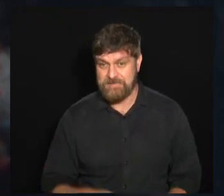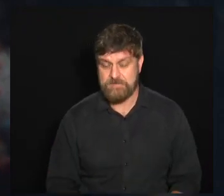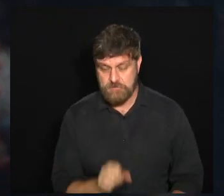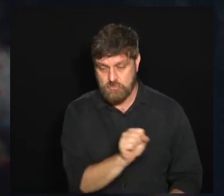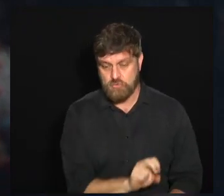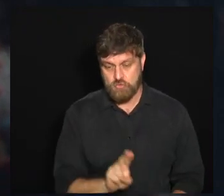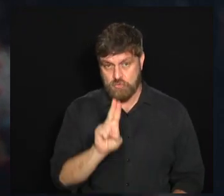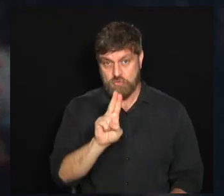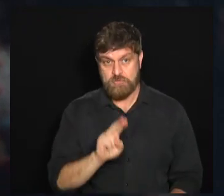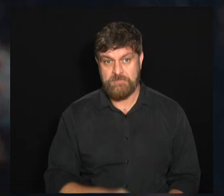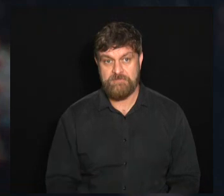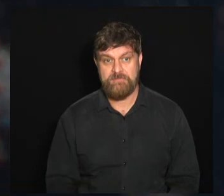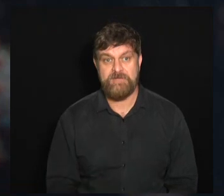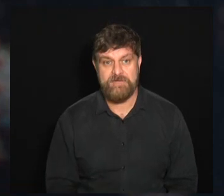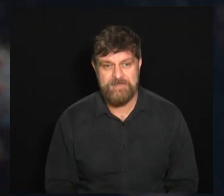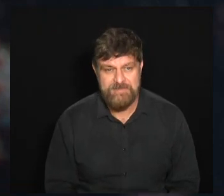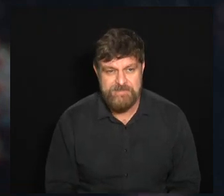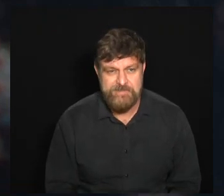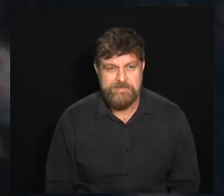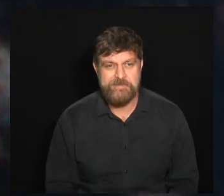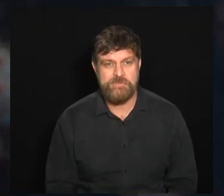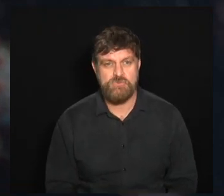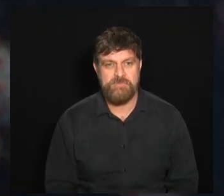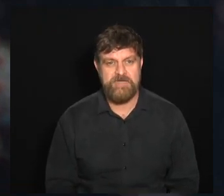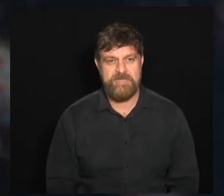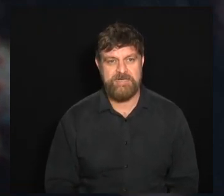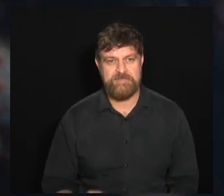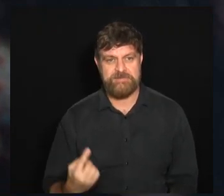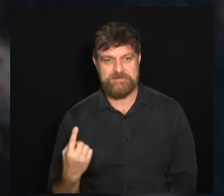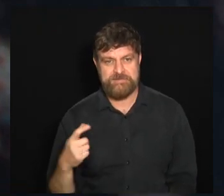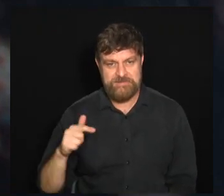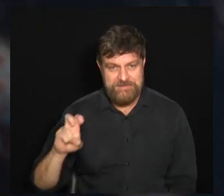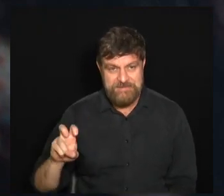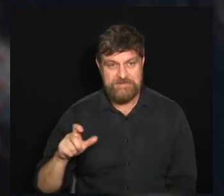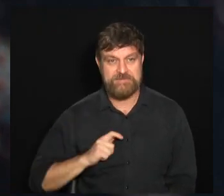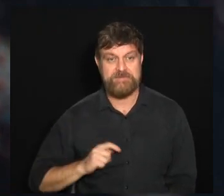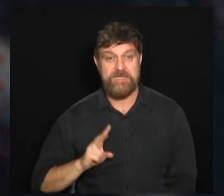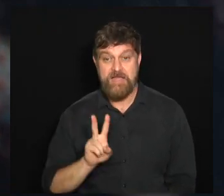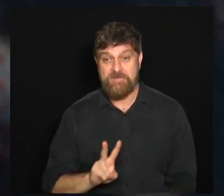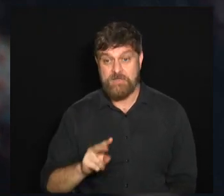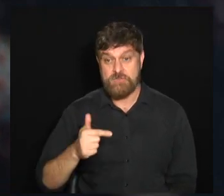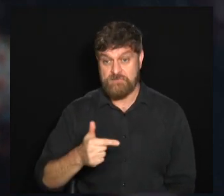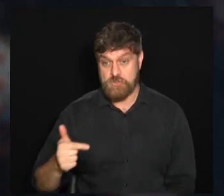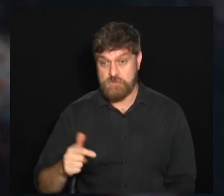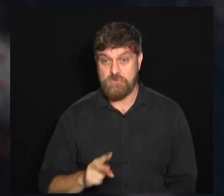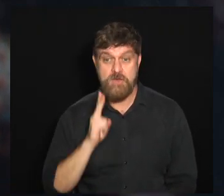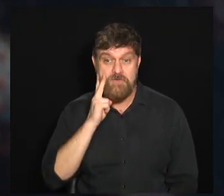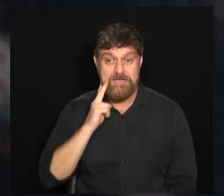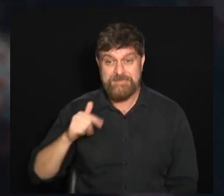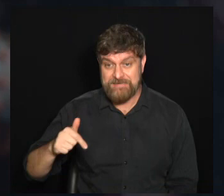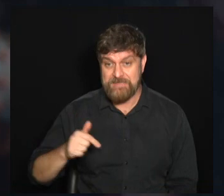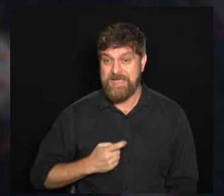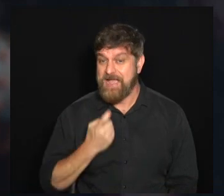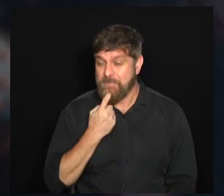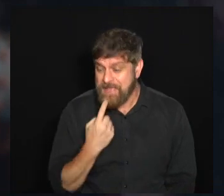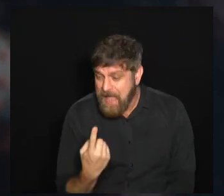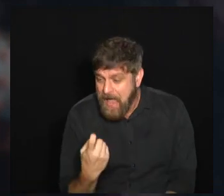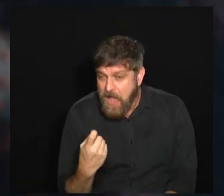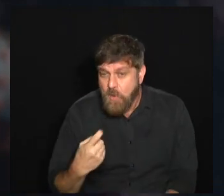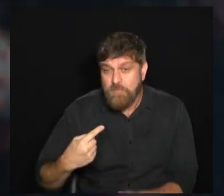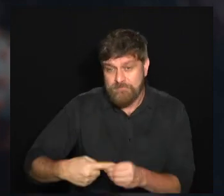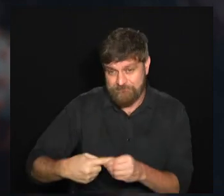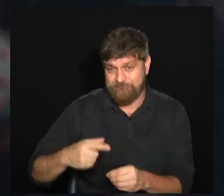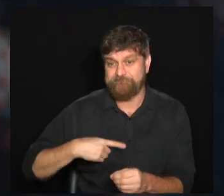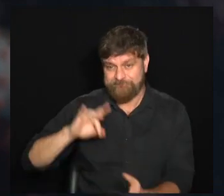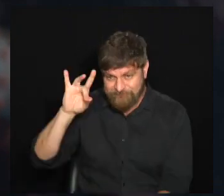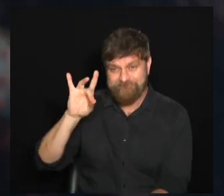Sumaré, 27, Valinhos, 22, Vinhedo, 7. Campinas é a única cidade que registrou